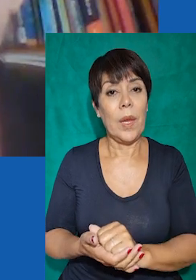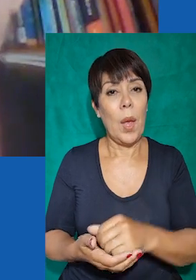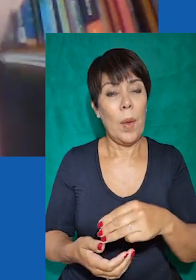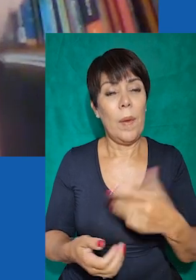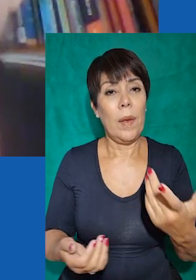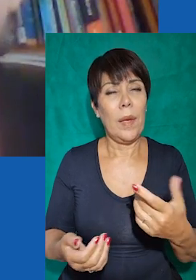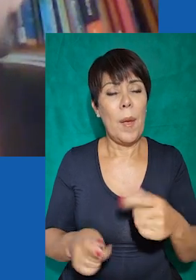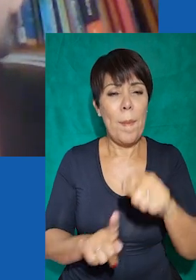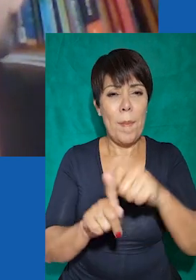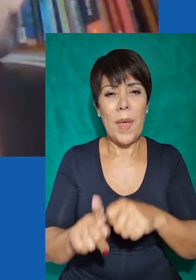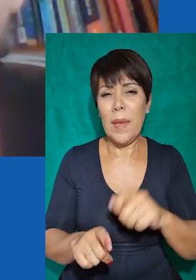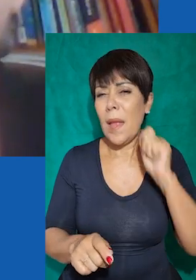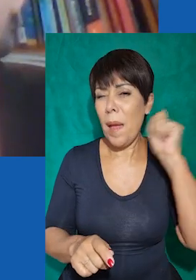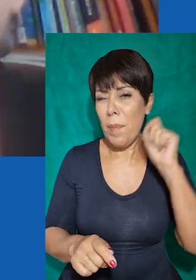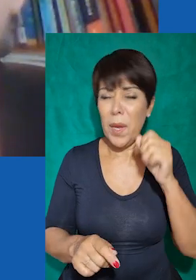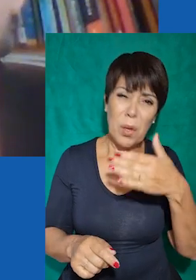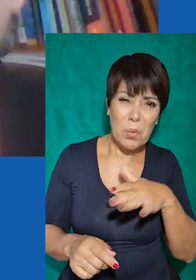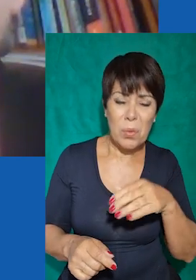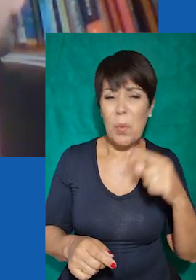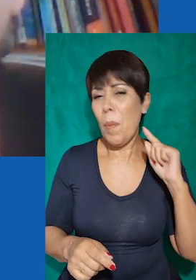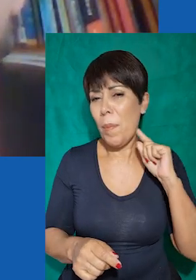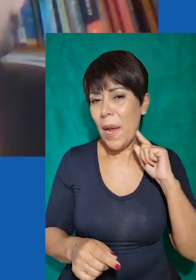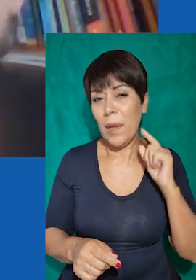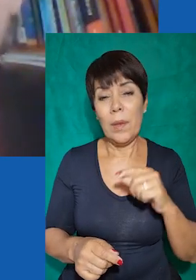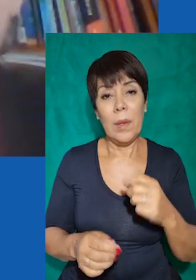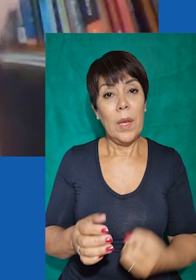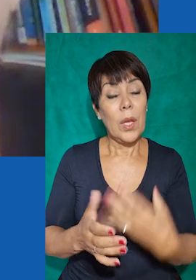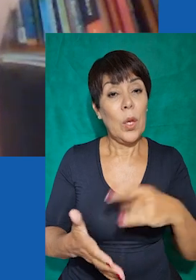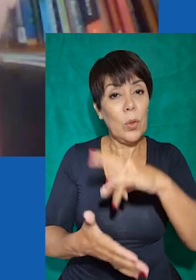em abril ou maio deste ano, ele deu uma liminar